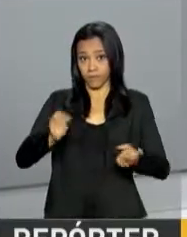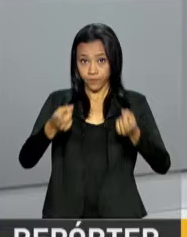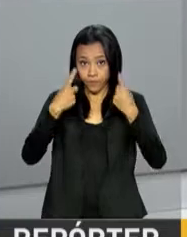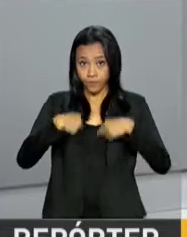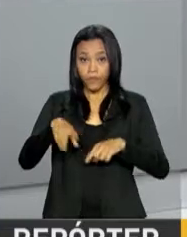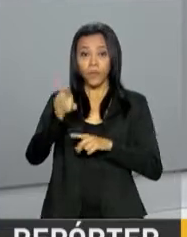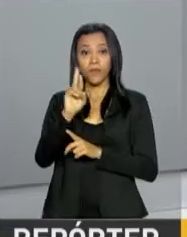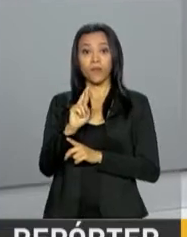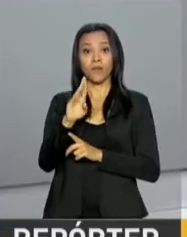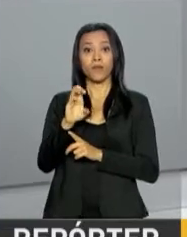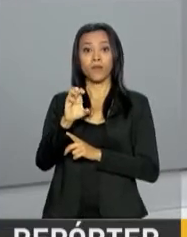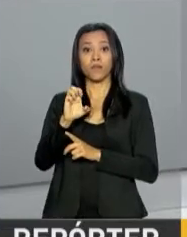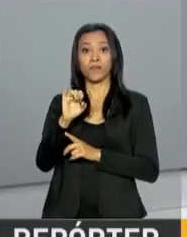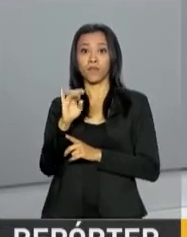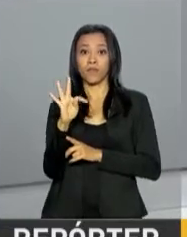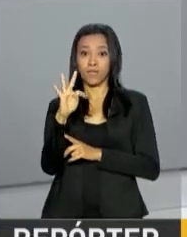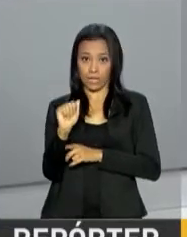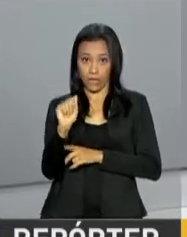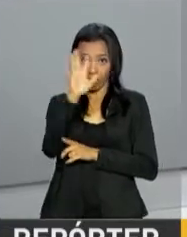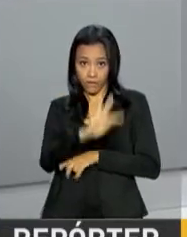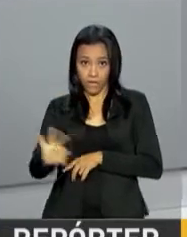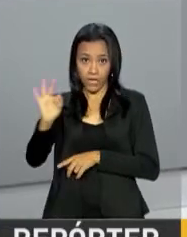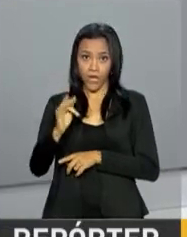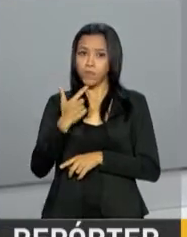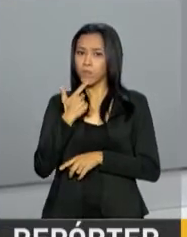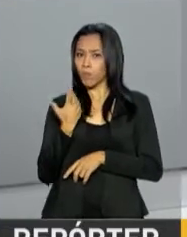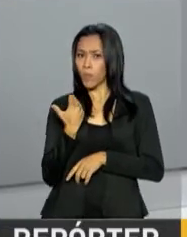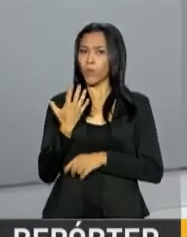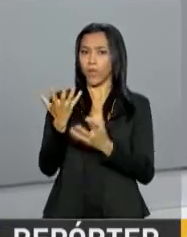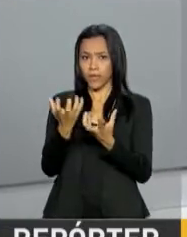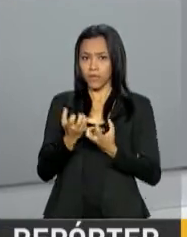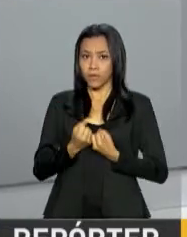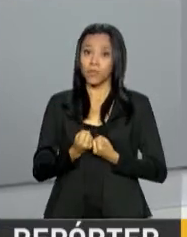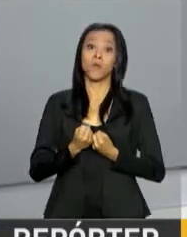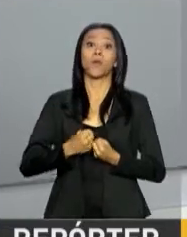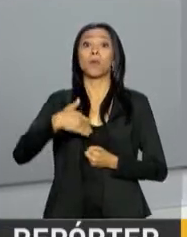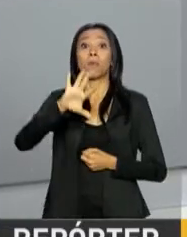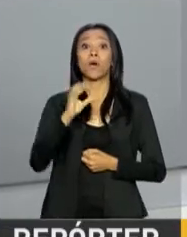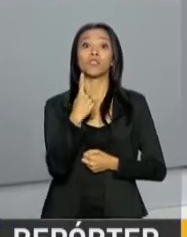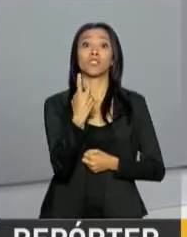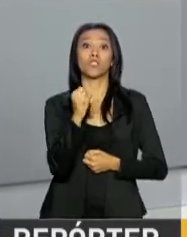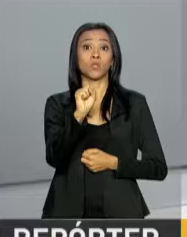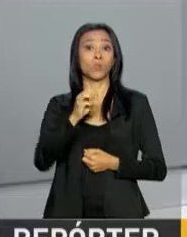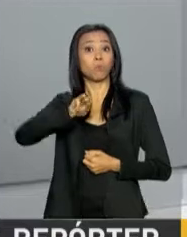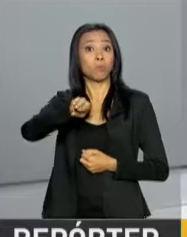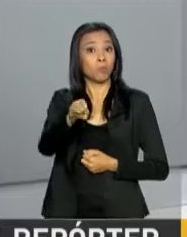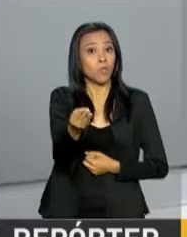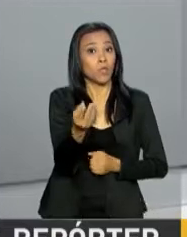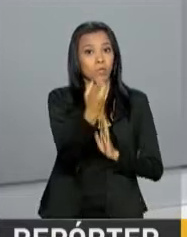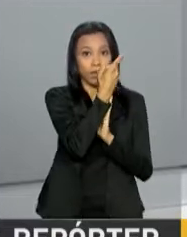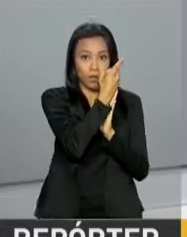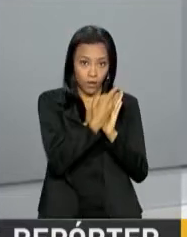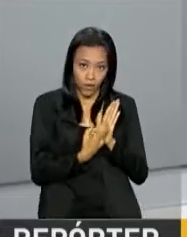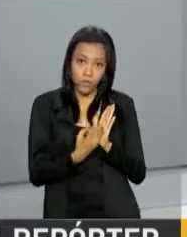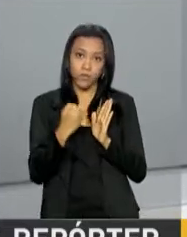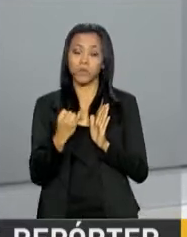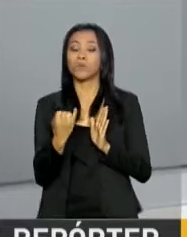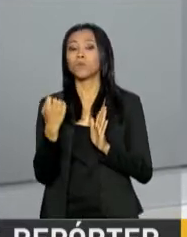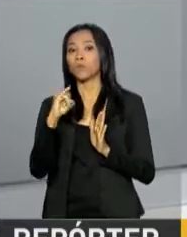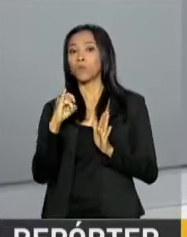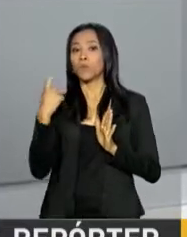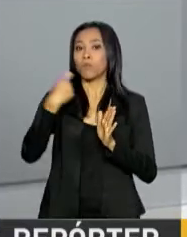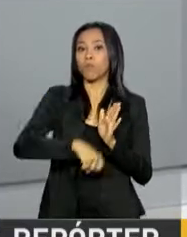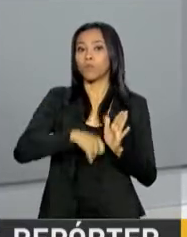recebeu até agora pouco mais de 18 milhões de declarações do imposto de renda de pessoa física isso representa menos de